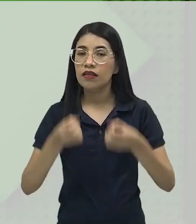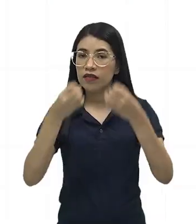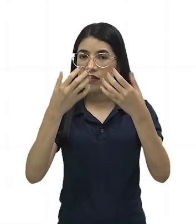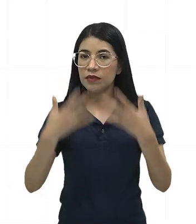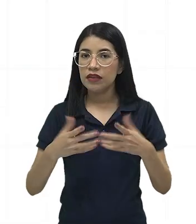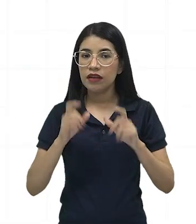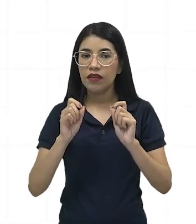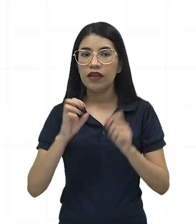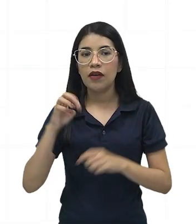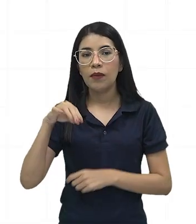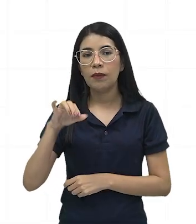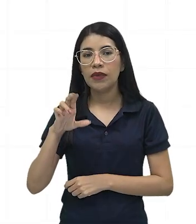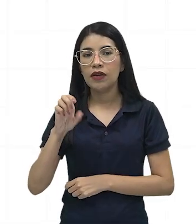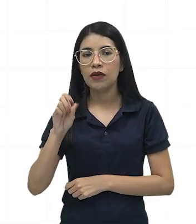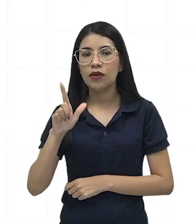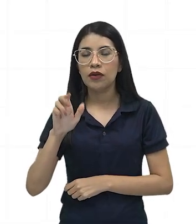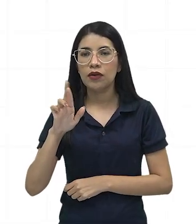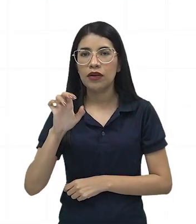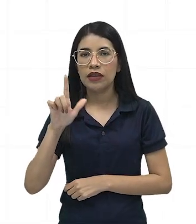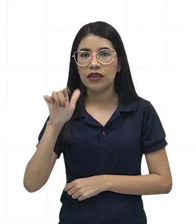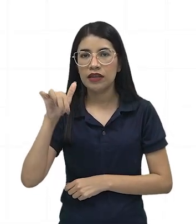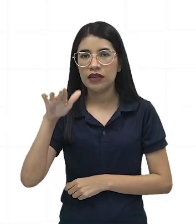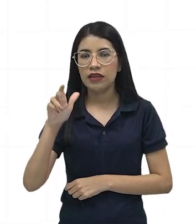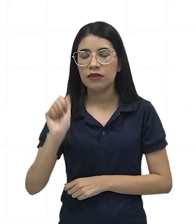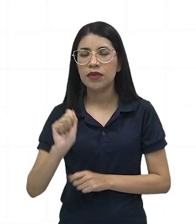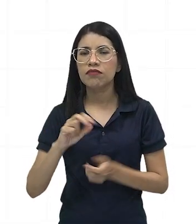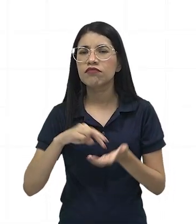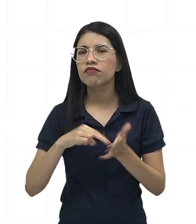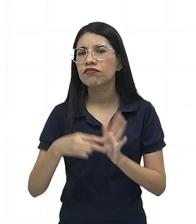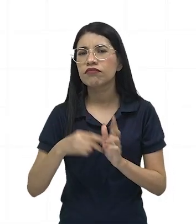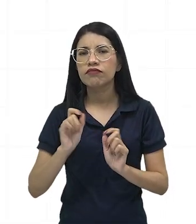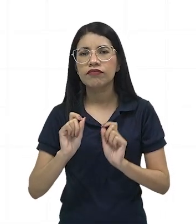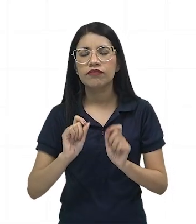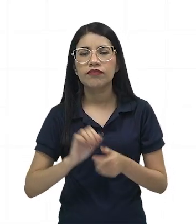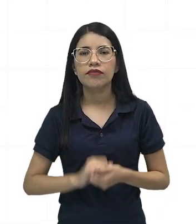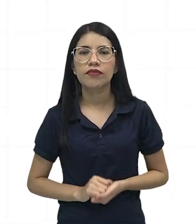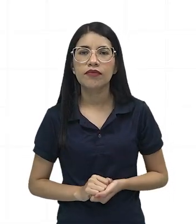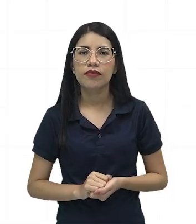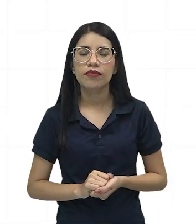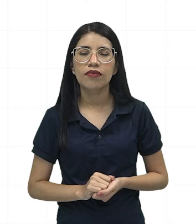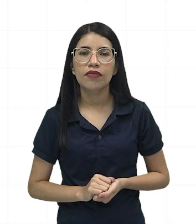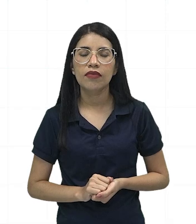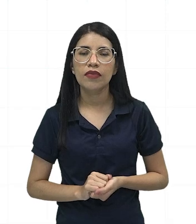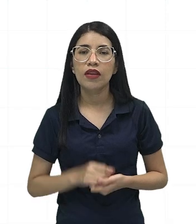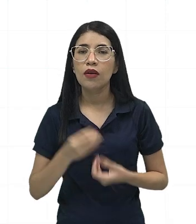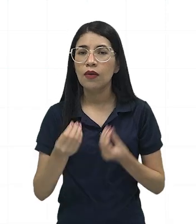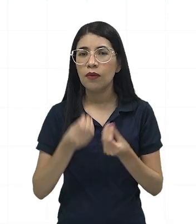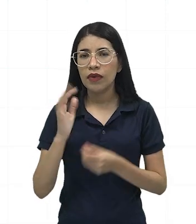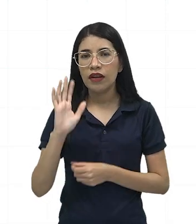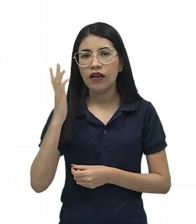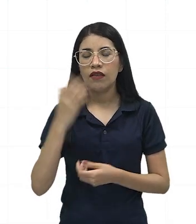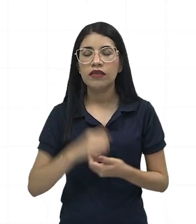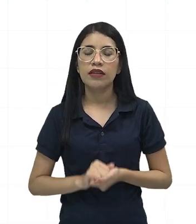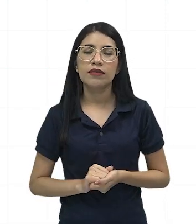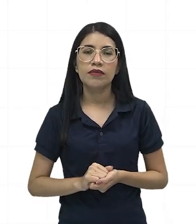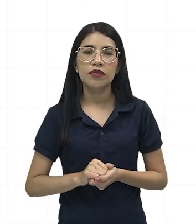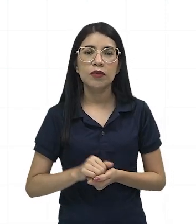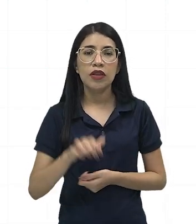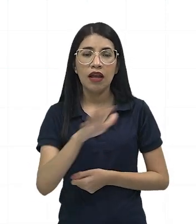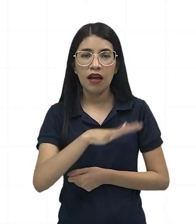sobre microclima, né? O que é microclima? O microclima, ele acontece quando uma pequena